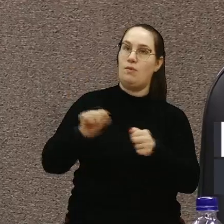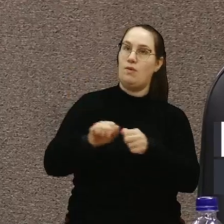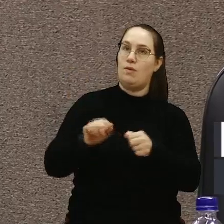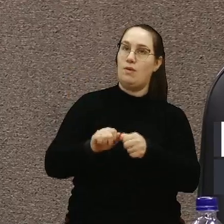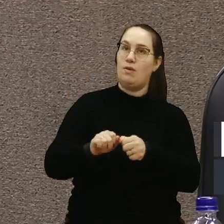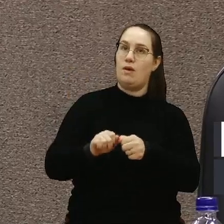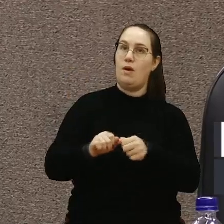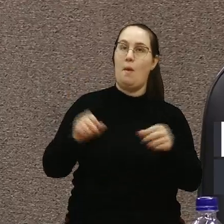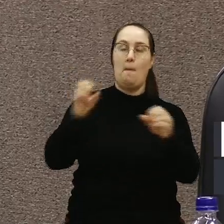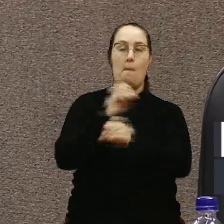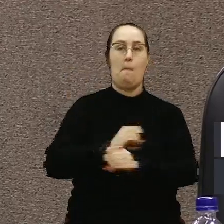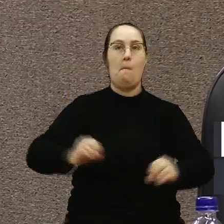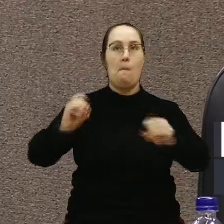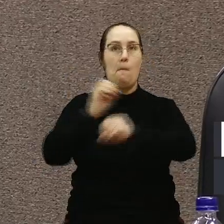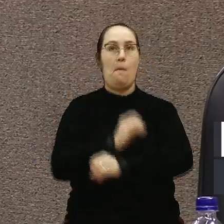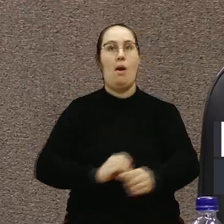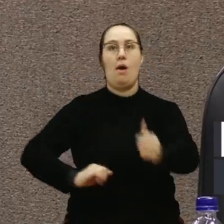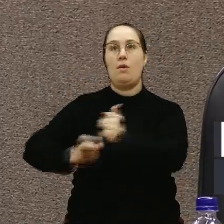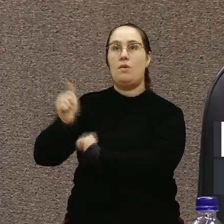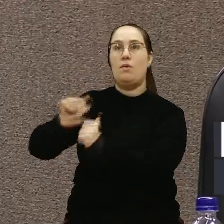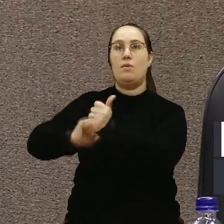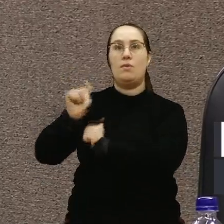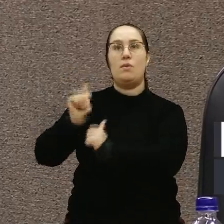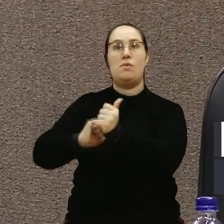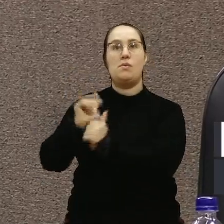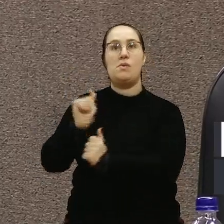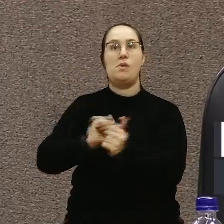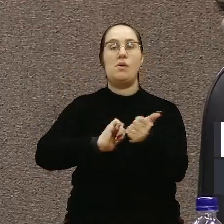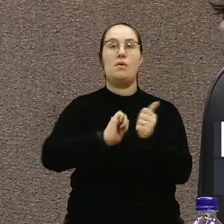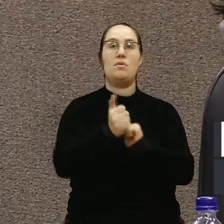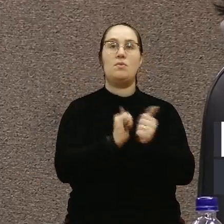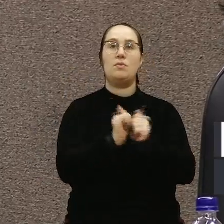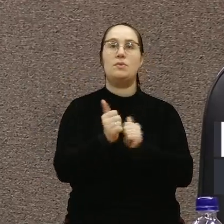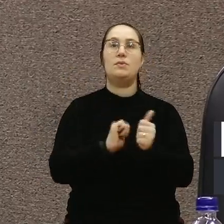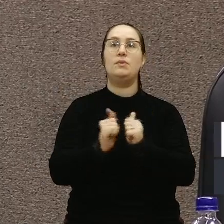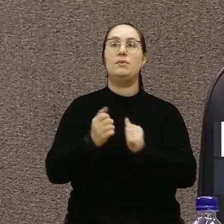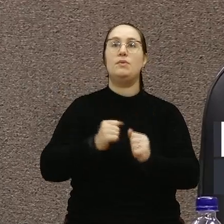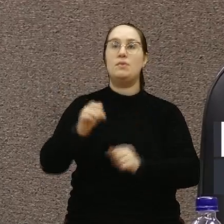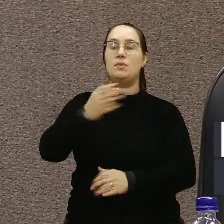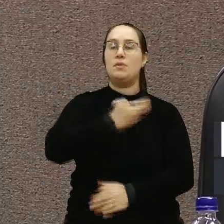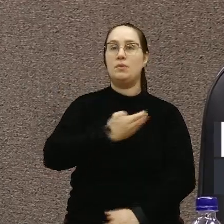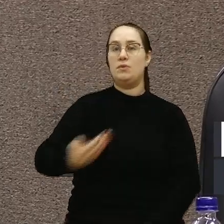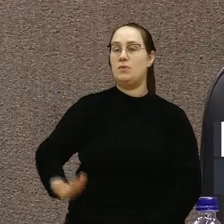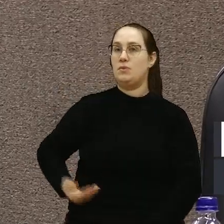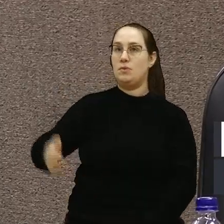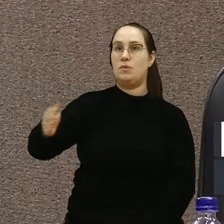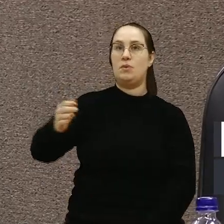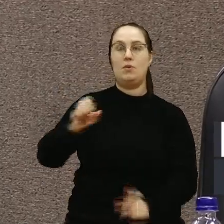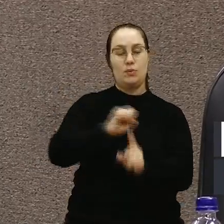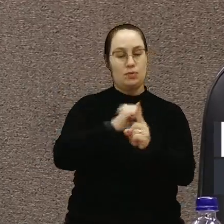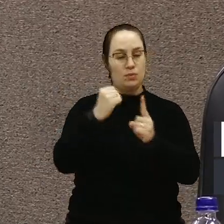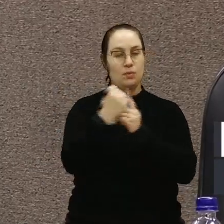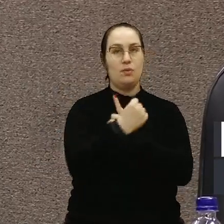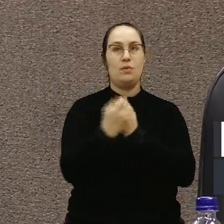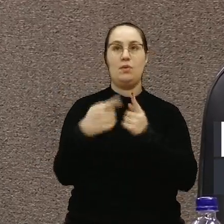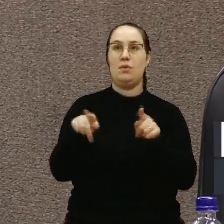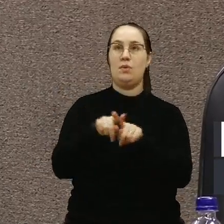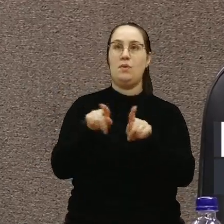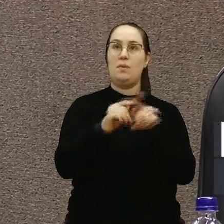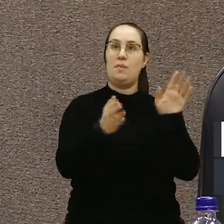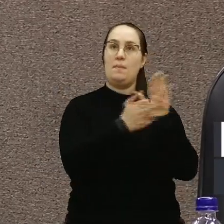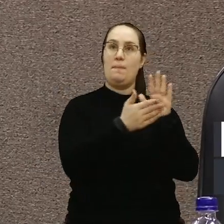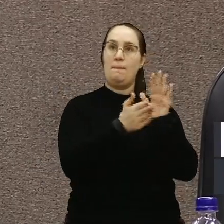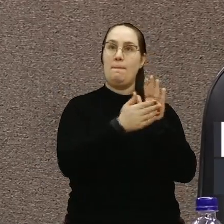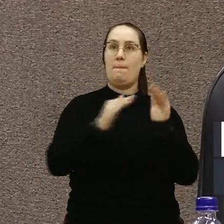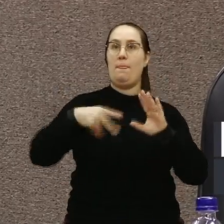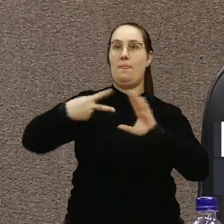com excelência, com muita qualidade para o esporte e para a sociedade de maneira geral. Parabéns, vereador Alexandre Bortoluz, por trazer essa proposta à casa